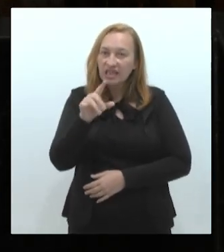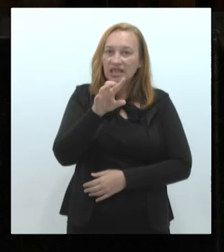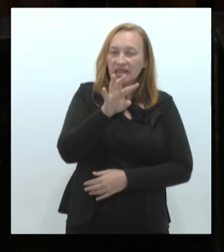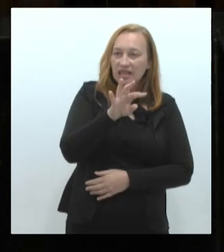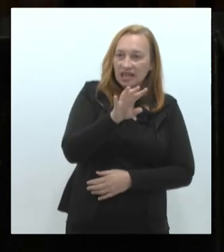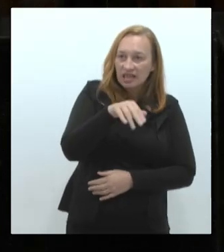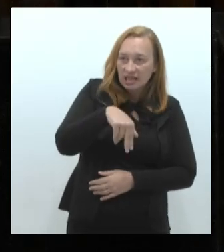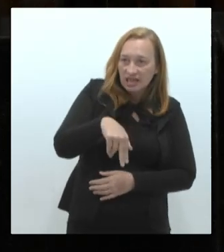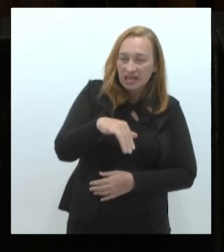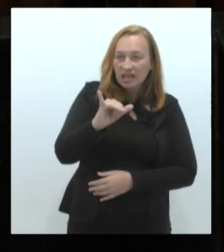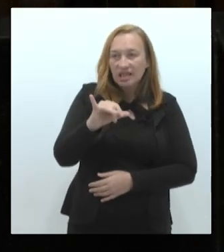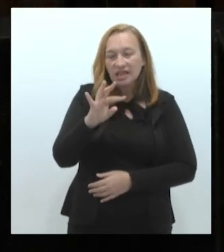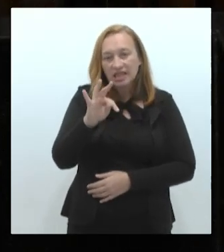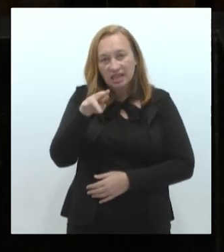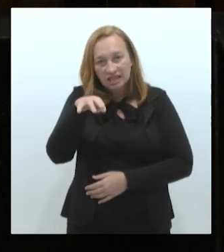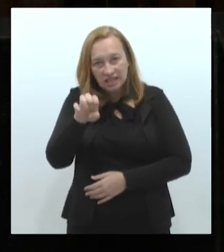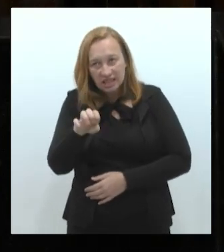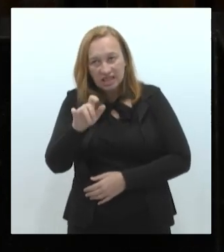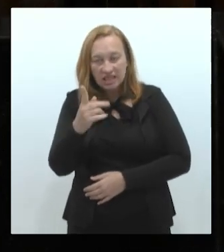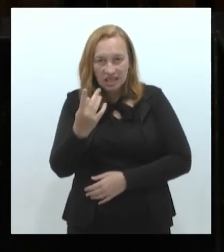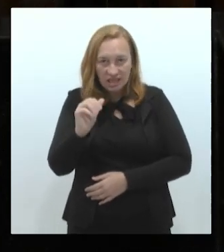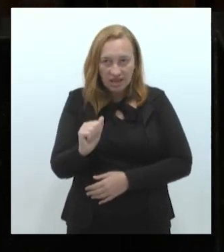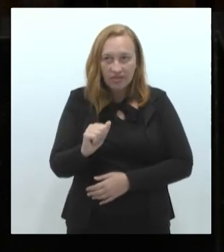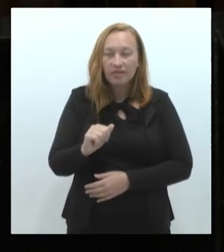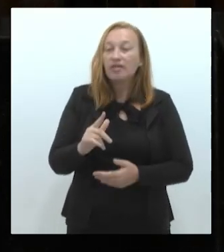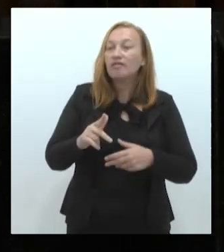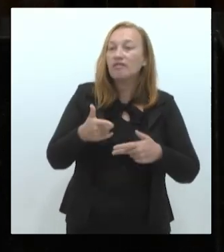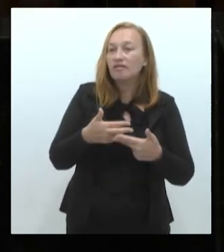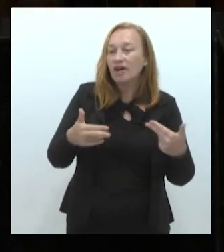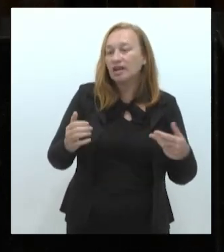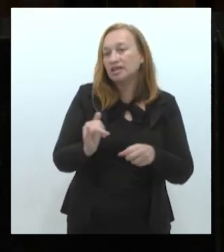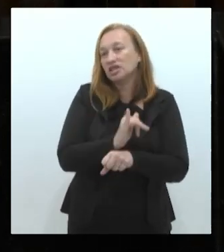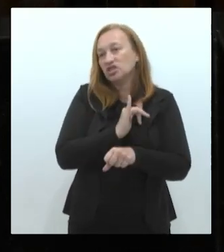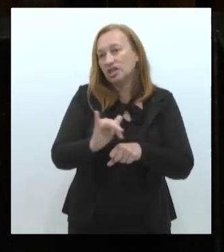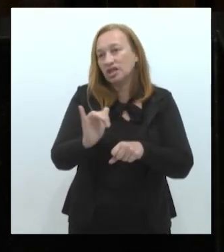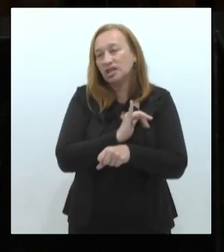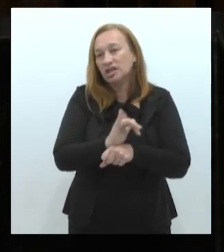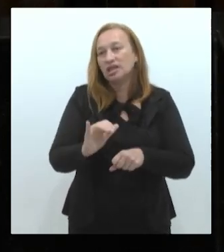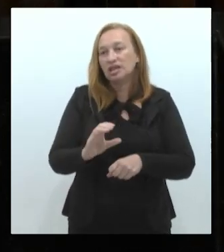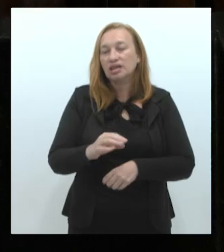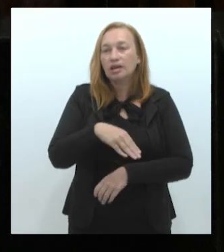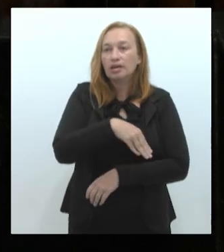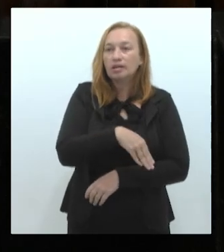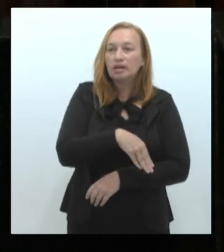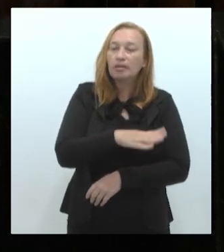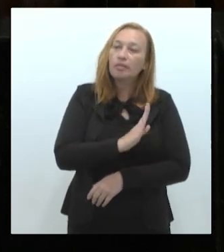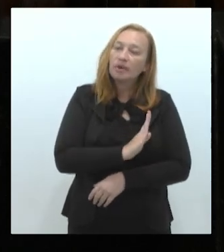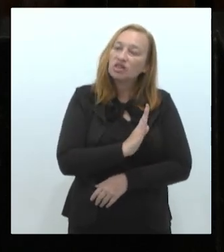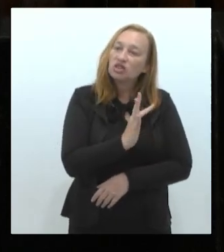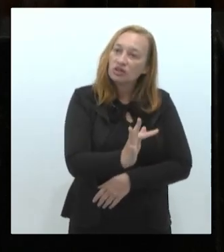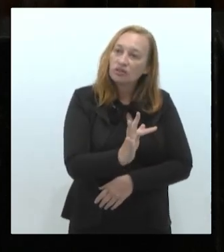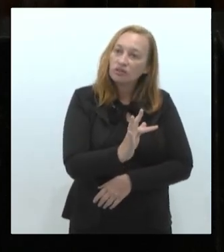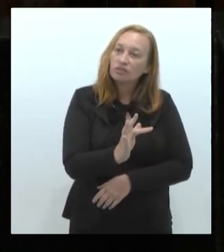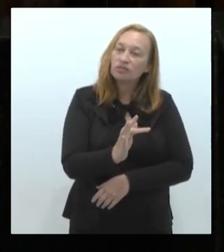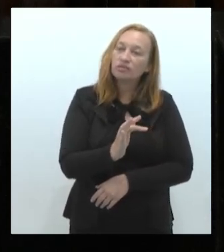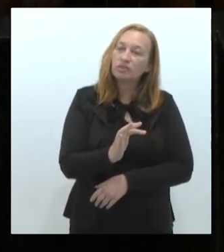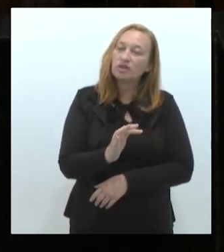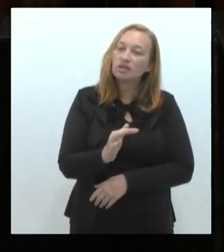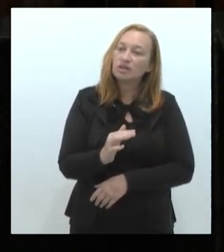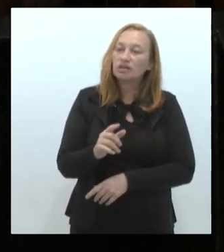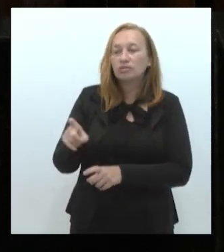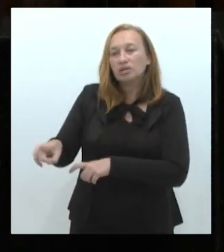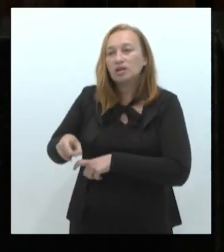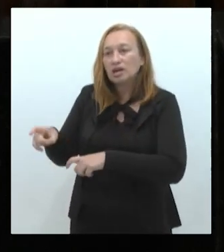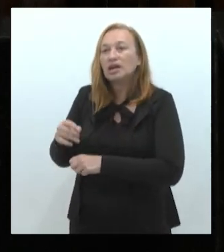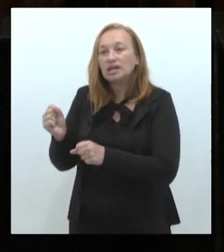pegam várias bacias que são estratégicas. Da capital na Baixada Fluminense e no interior. A gente está acompanhando isso, mas essas obras